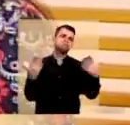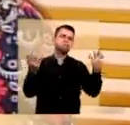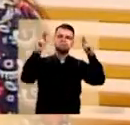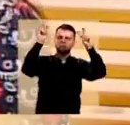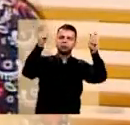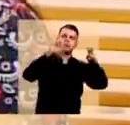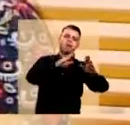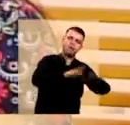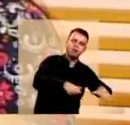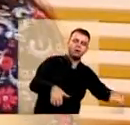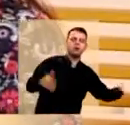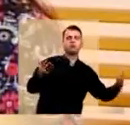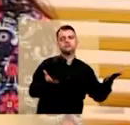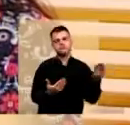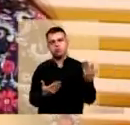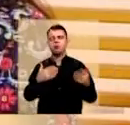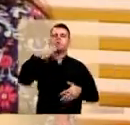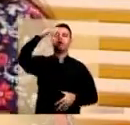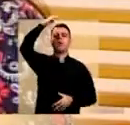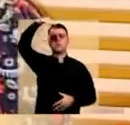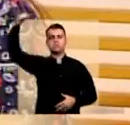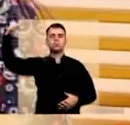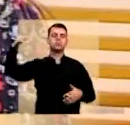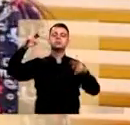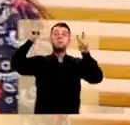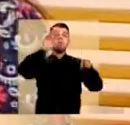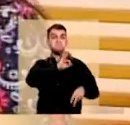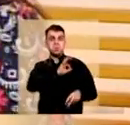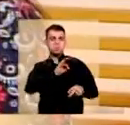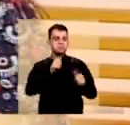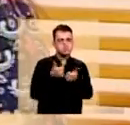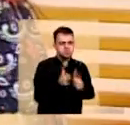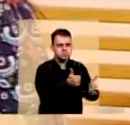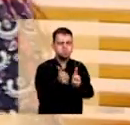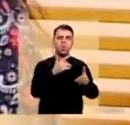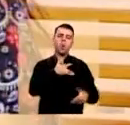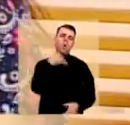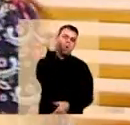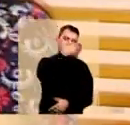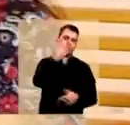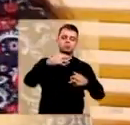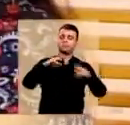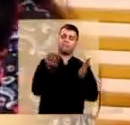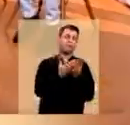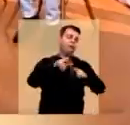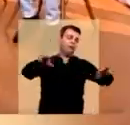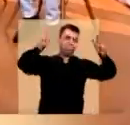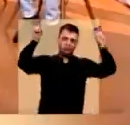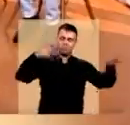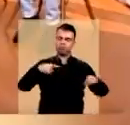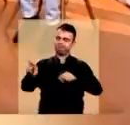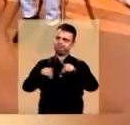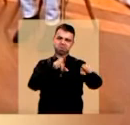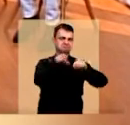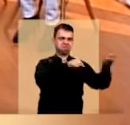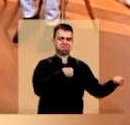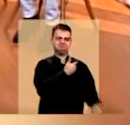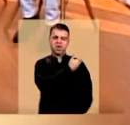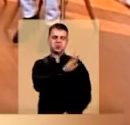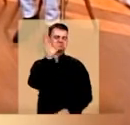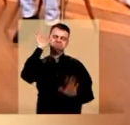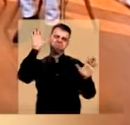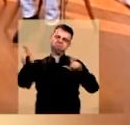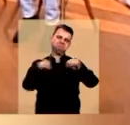clássicos a jovem adulto, literatura infanto-juvenil, policial, romance. O que chegar. Eu não tenho